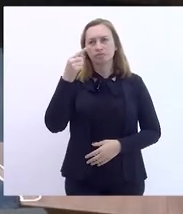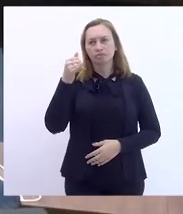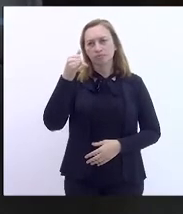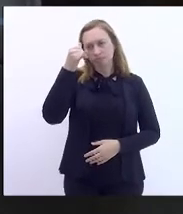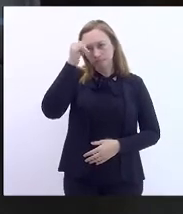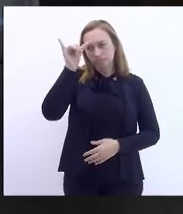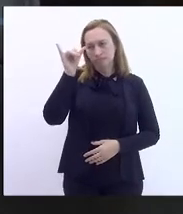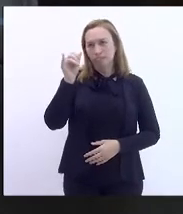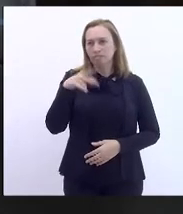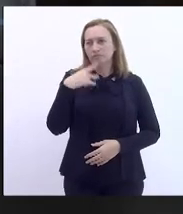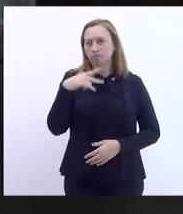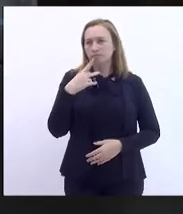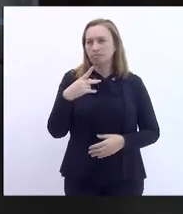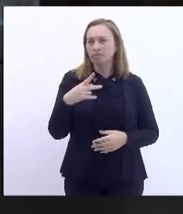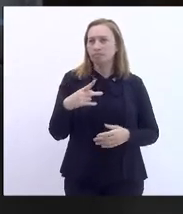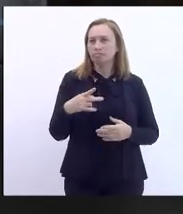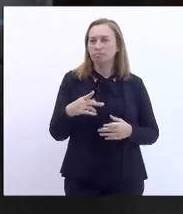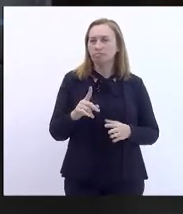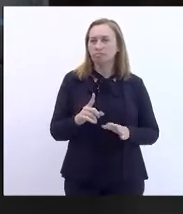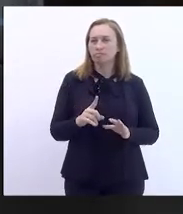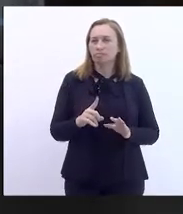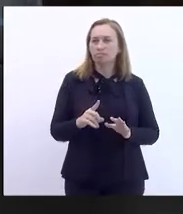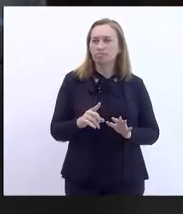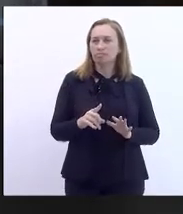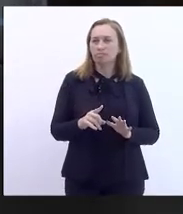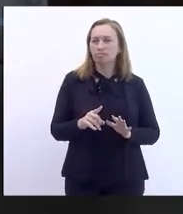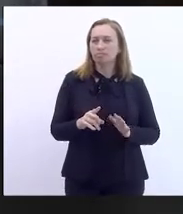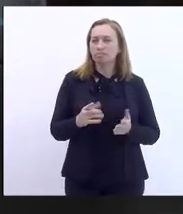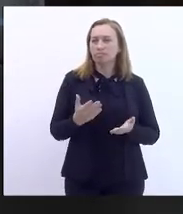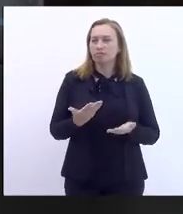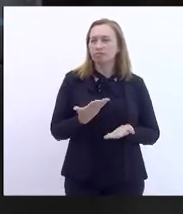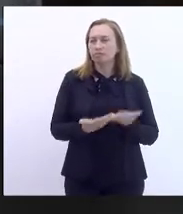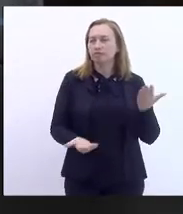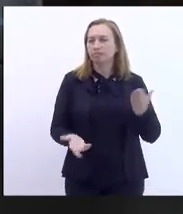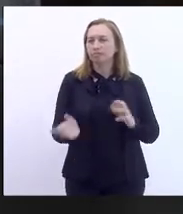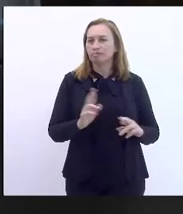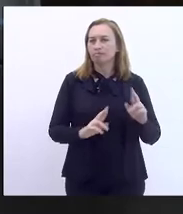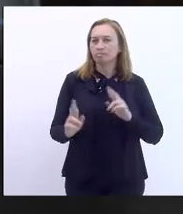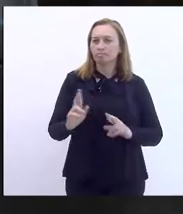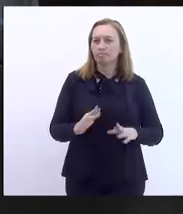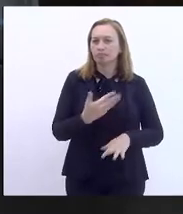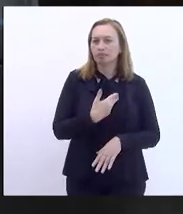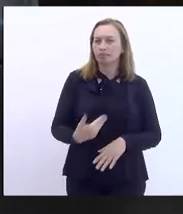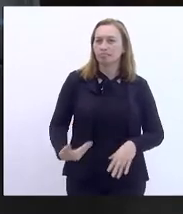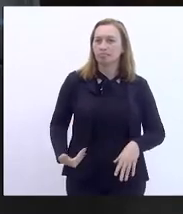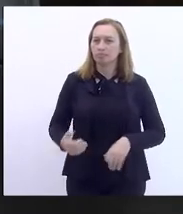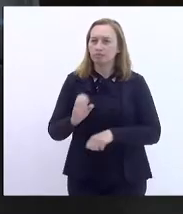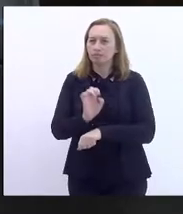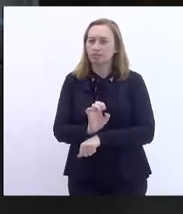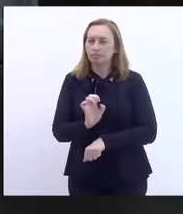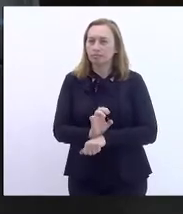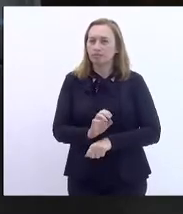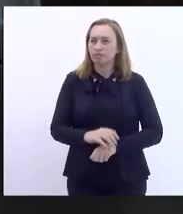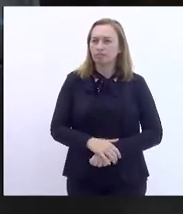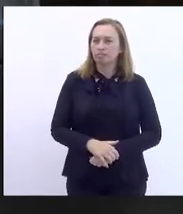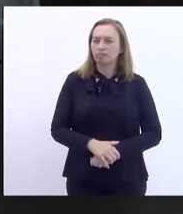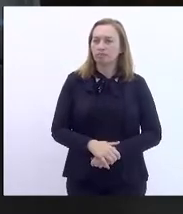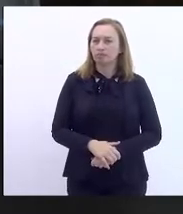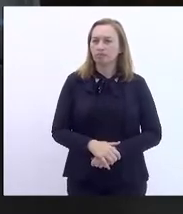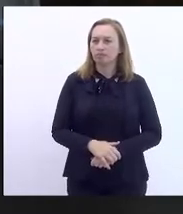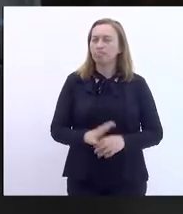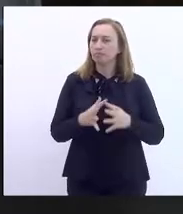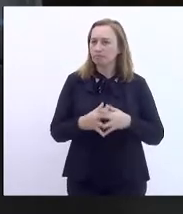de tocar Talvez para não melindrar a relação com o governo do estado é é muito